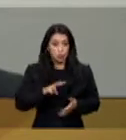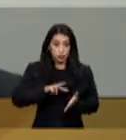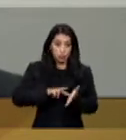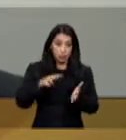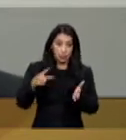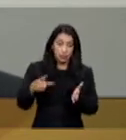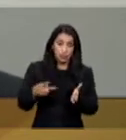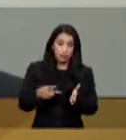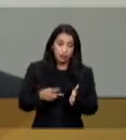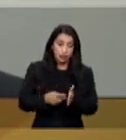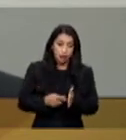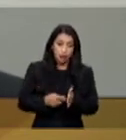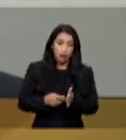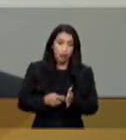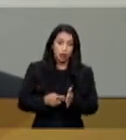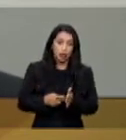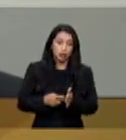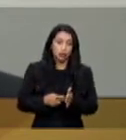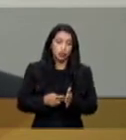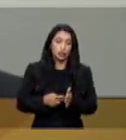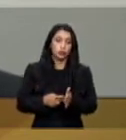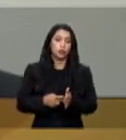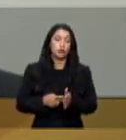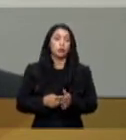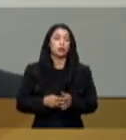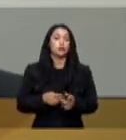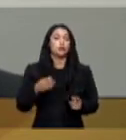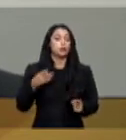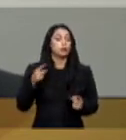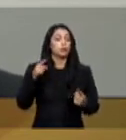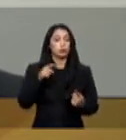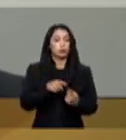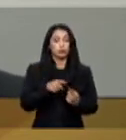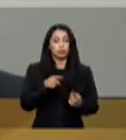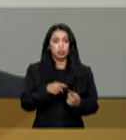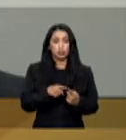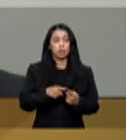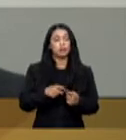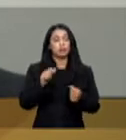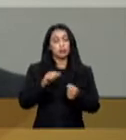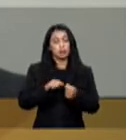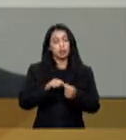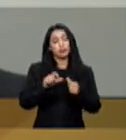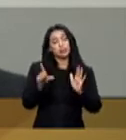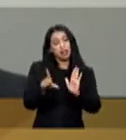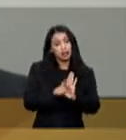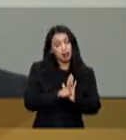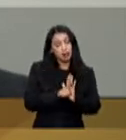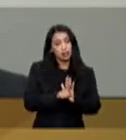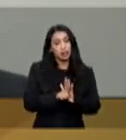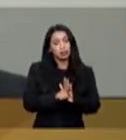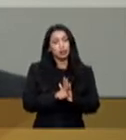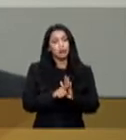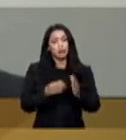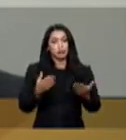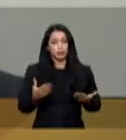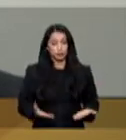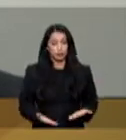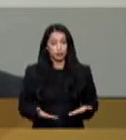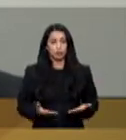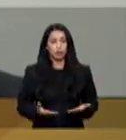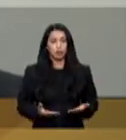da intervenção para o atingido e os objetivos perseguidos pelo legislador, aferindo-se à legitimidade das